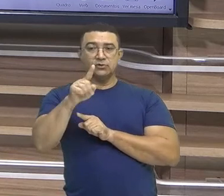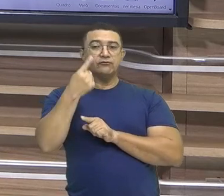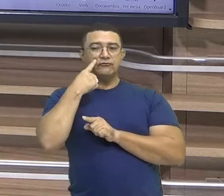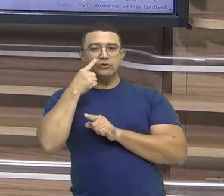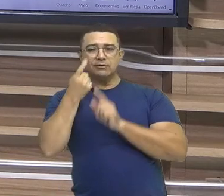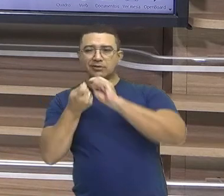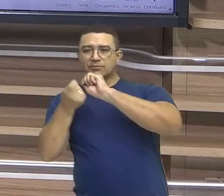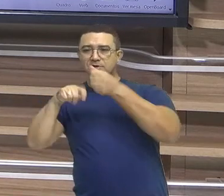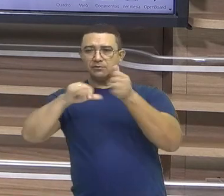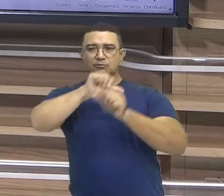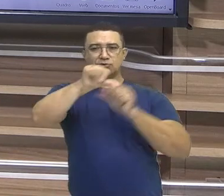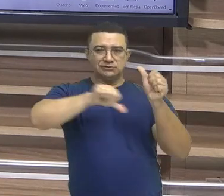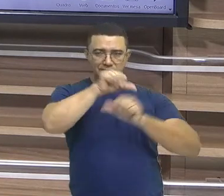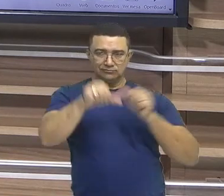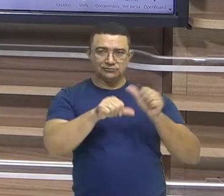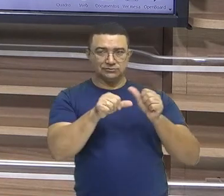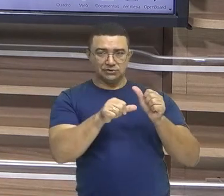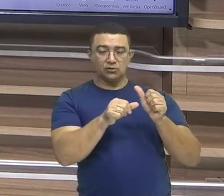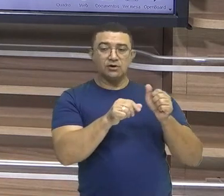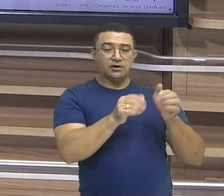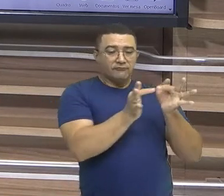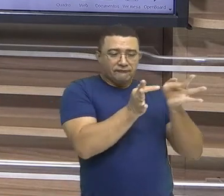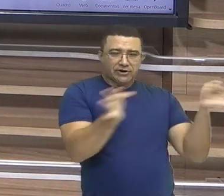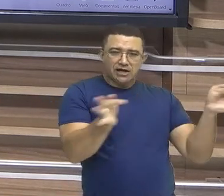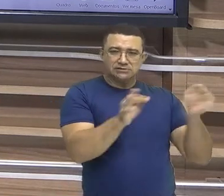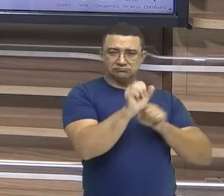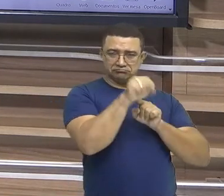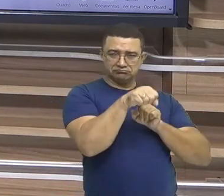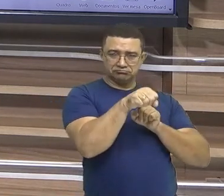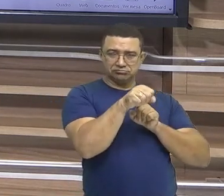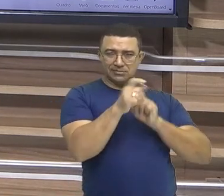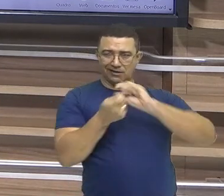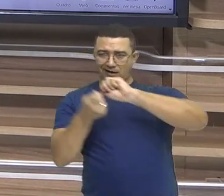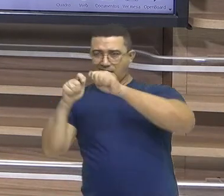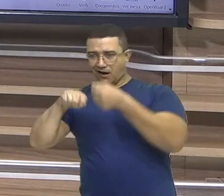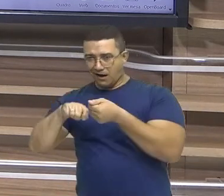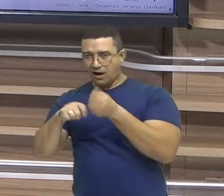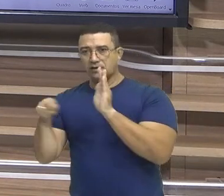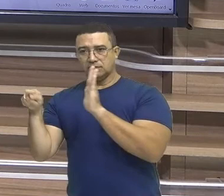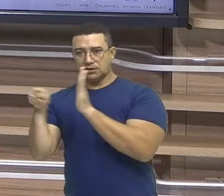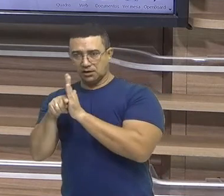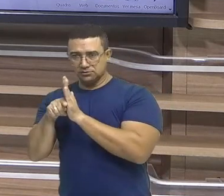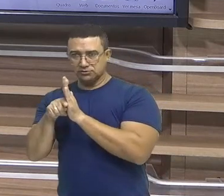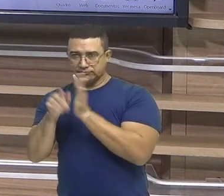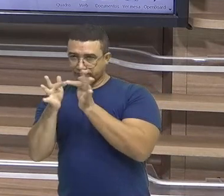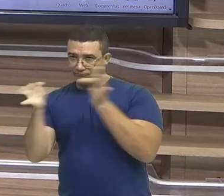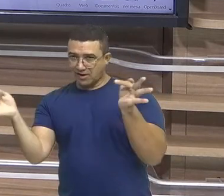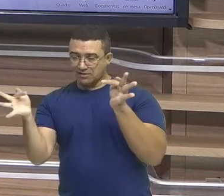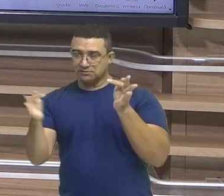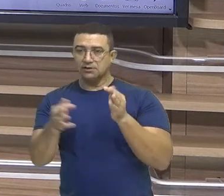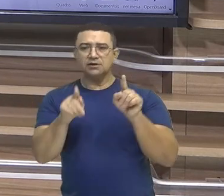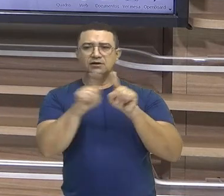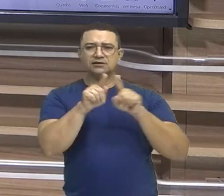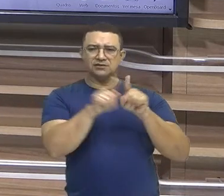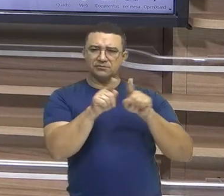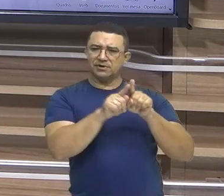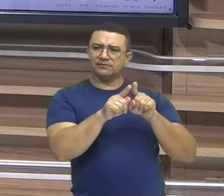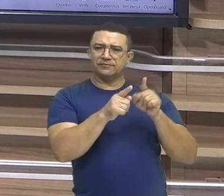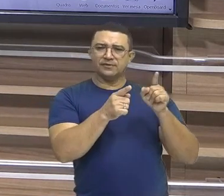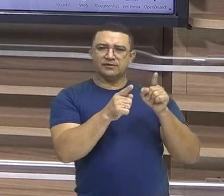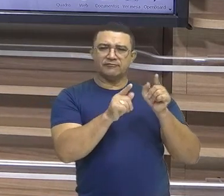formas afirmativas para negativa e para interrogativa, né, só para a gente fazer uma ligação, né, as formas afirmativas, elas